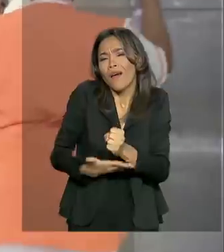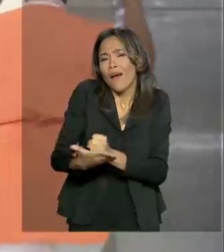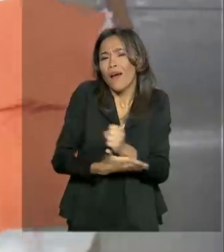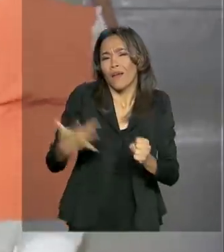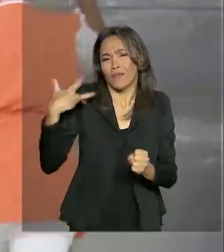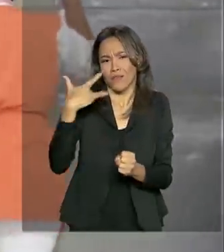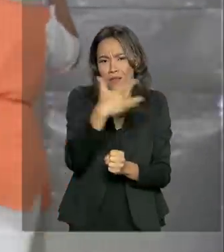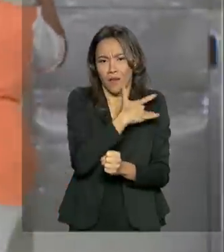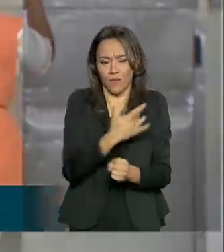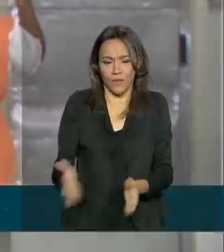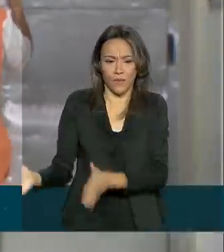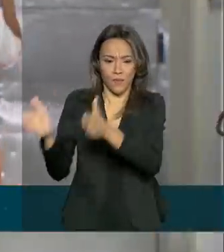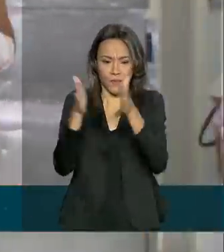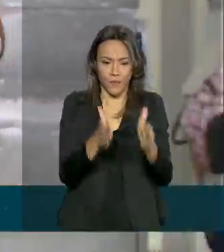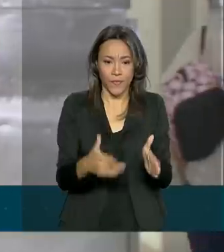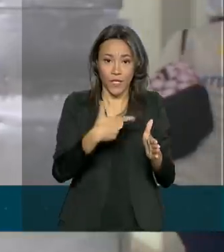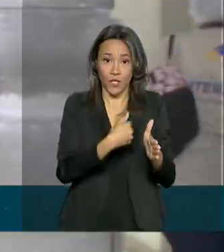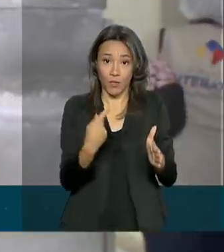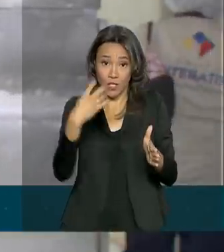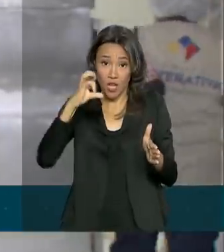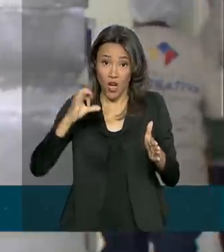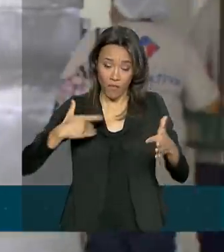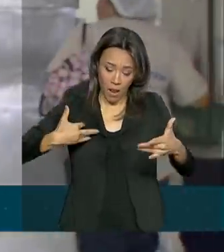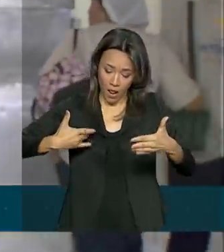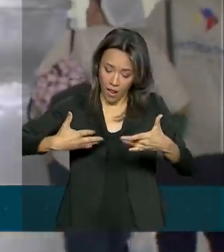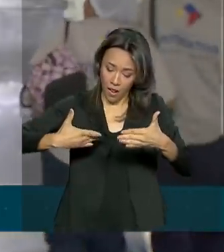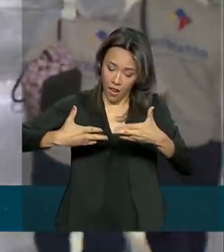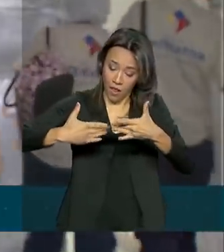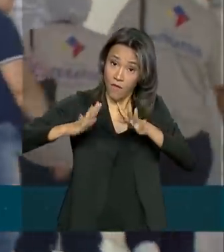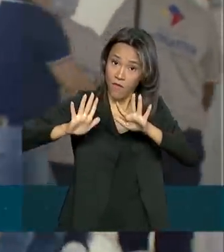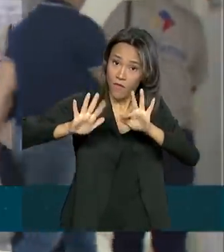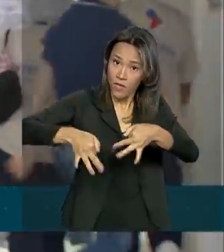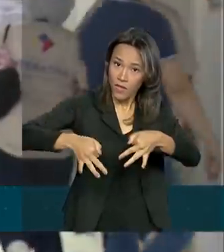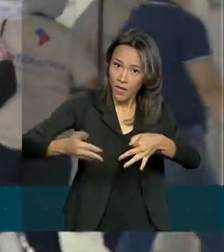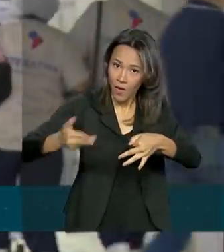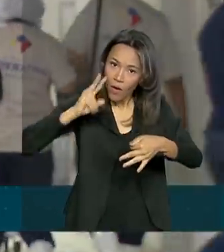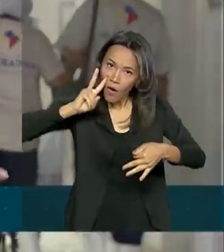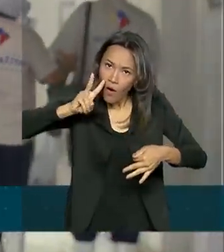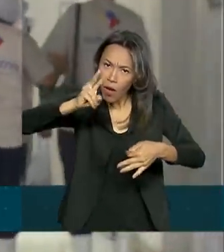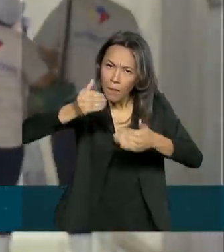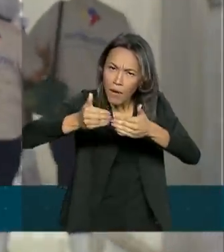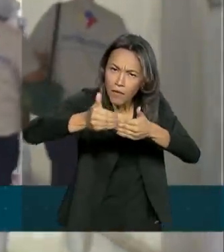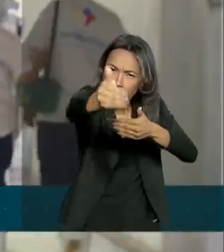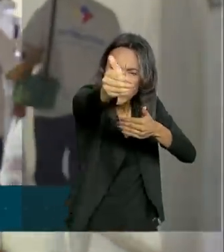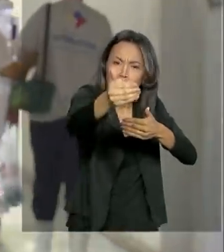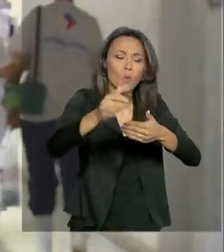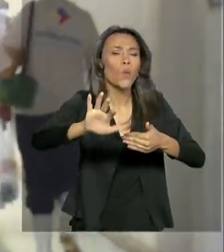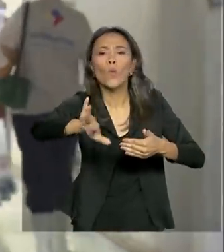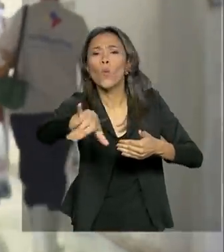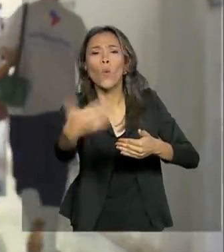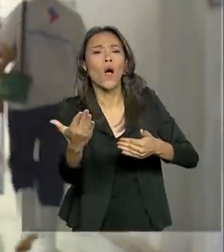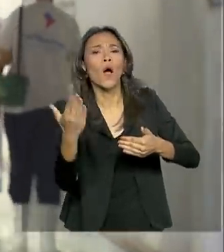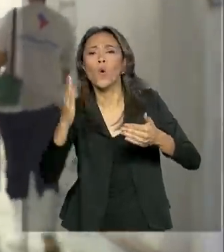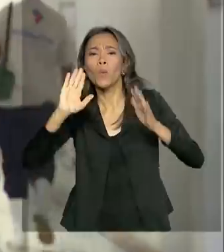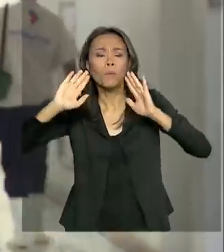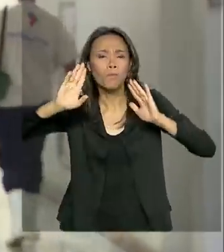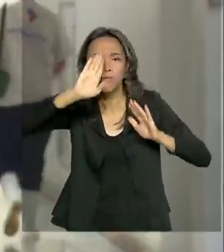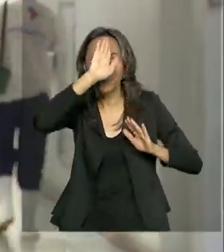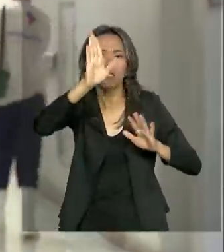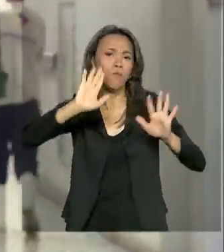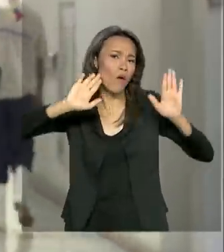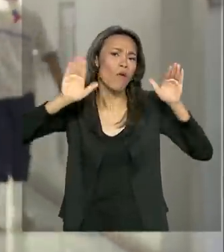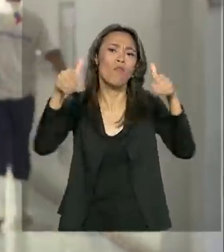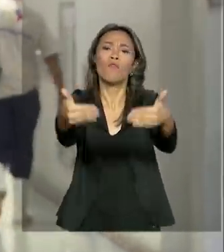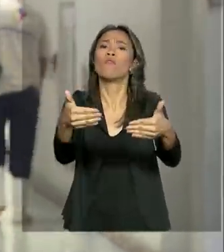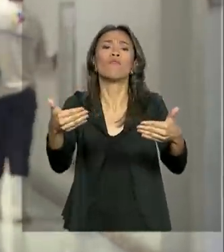saúde. 2019 já está chegando ao fim e é hora de olhar para frente. Quais são as prioridades para o ano de 2020, que está